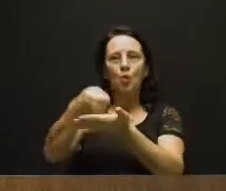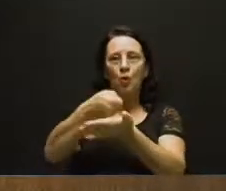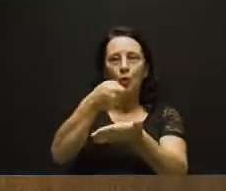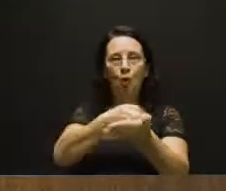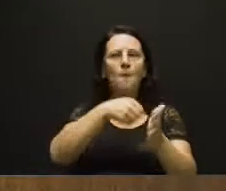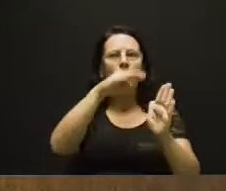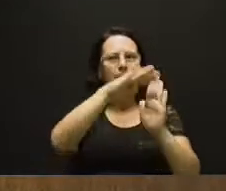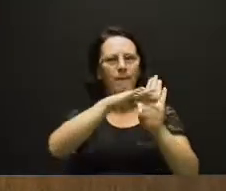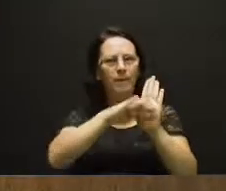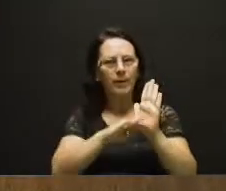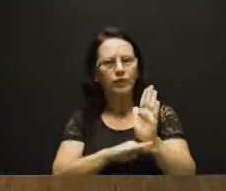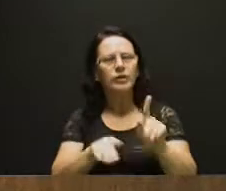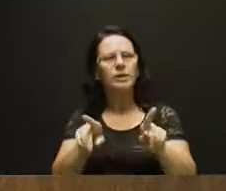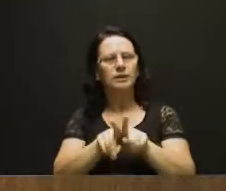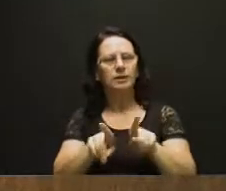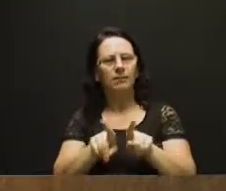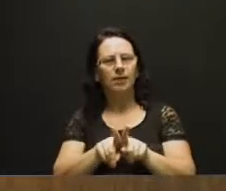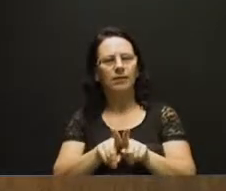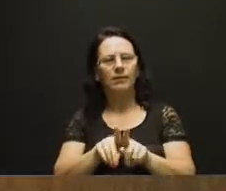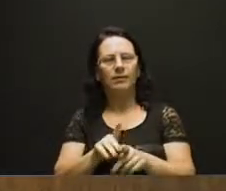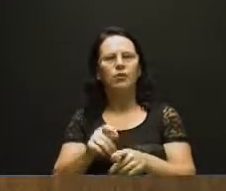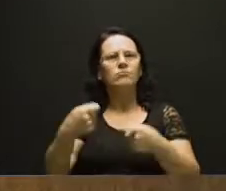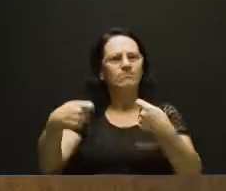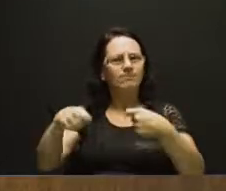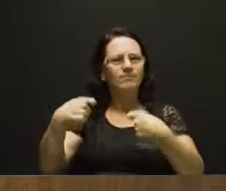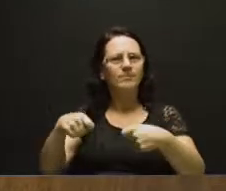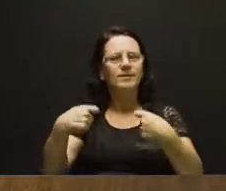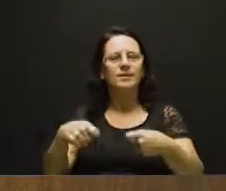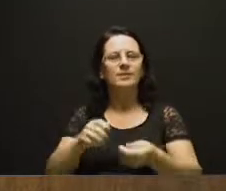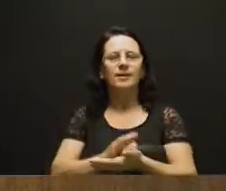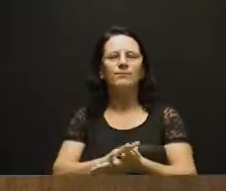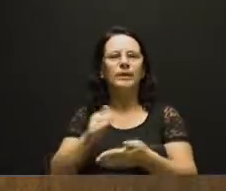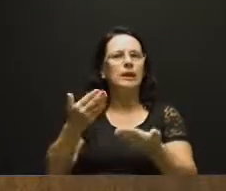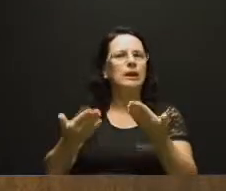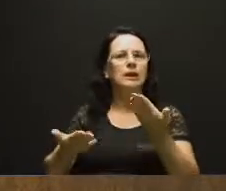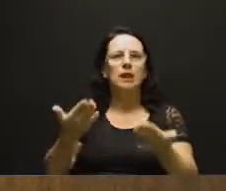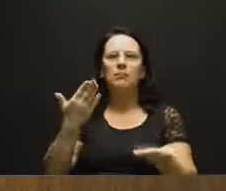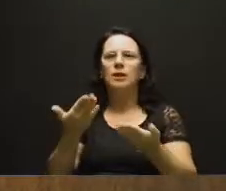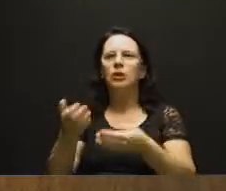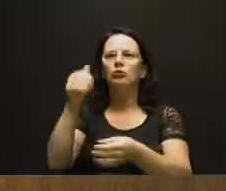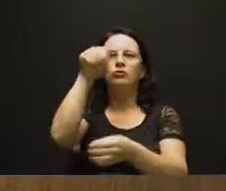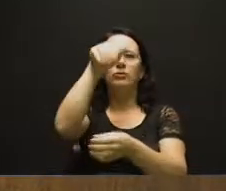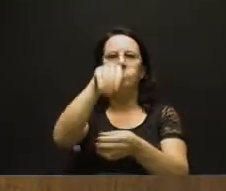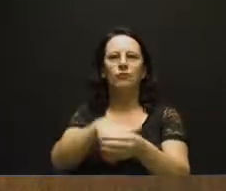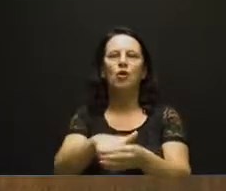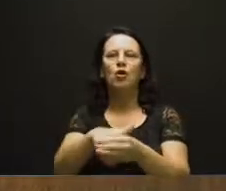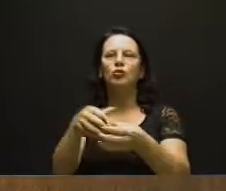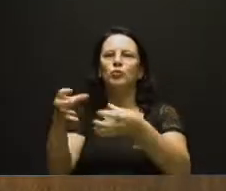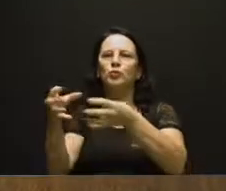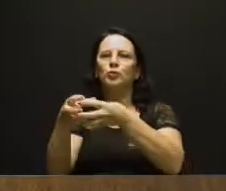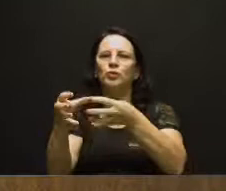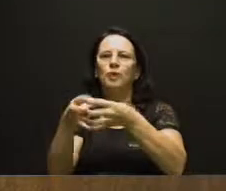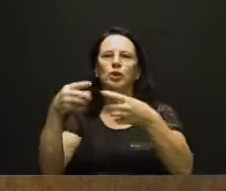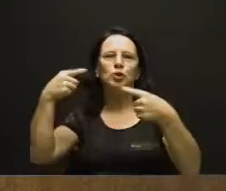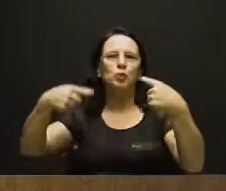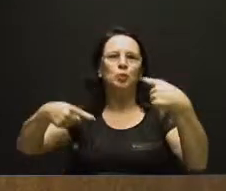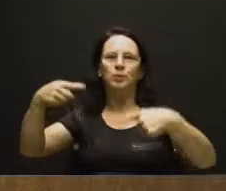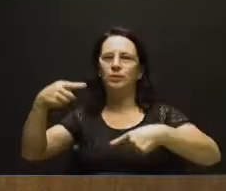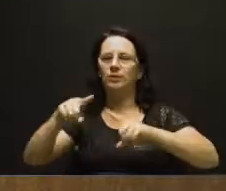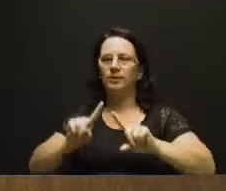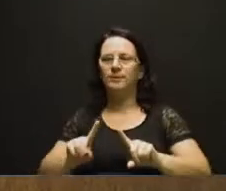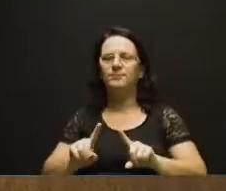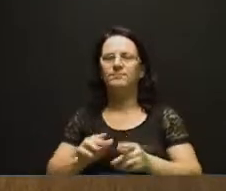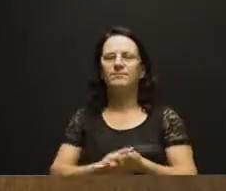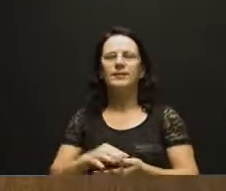também quantas vezes forem necessárias independente de voto ou de partido político estamos